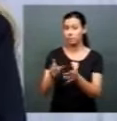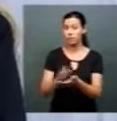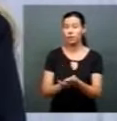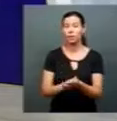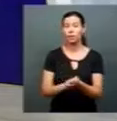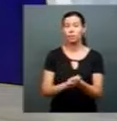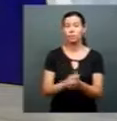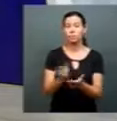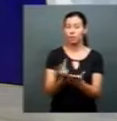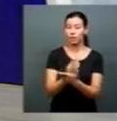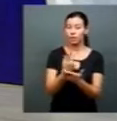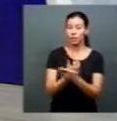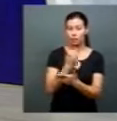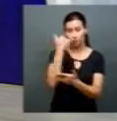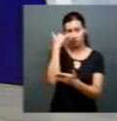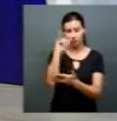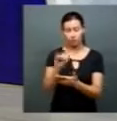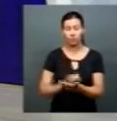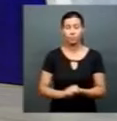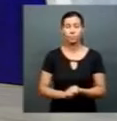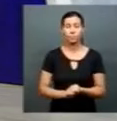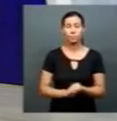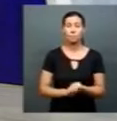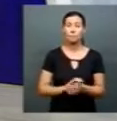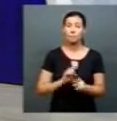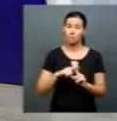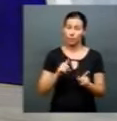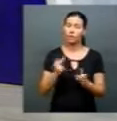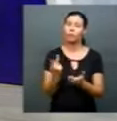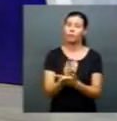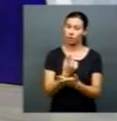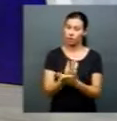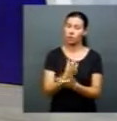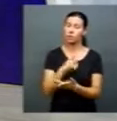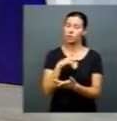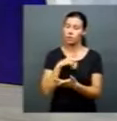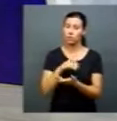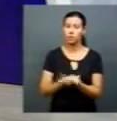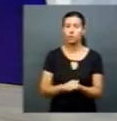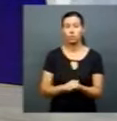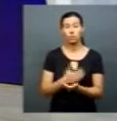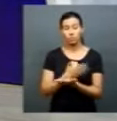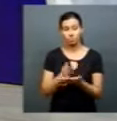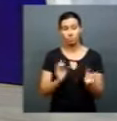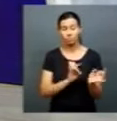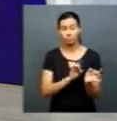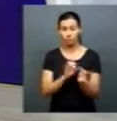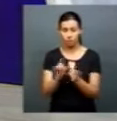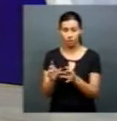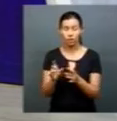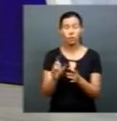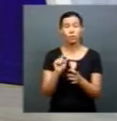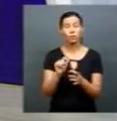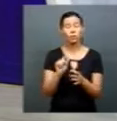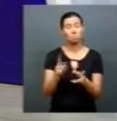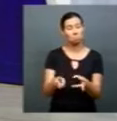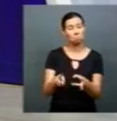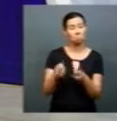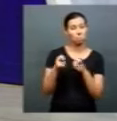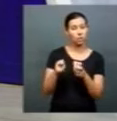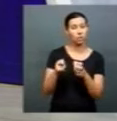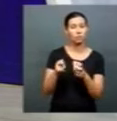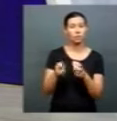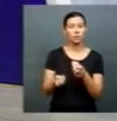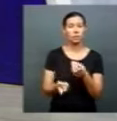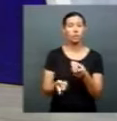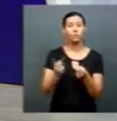vão errar, né? Porque eles, a partir do momento que eles começam a inserir o produto no mercado, eles vão ver que eles vão ter que